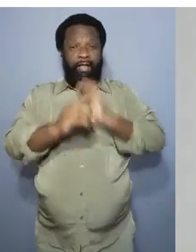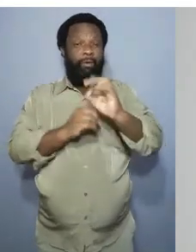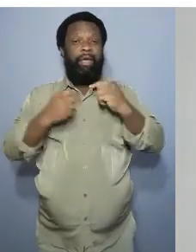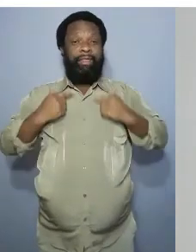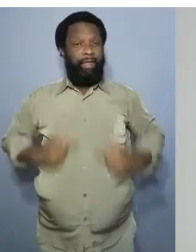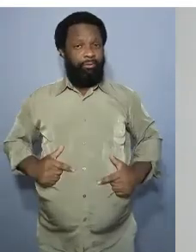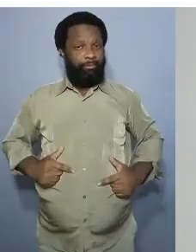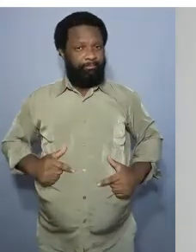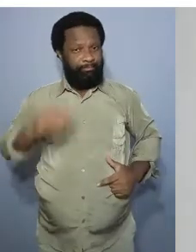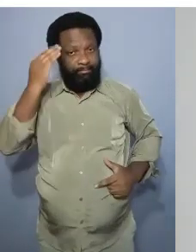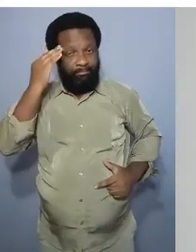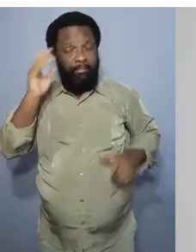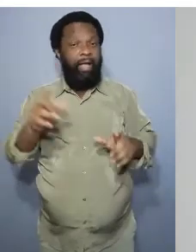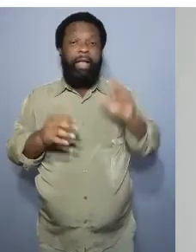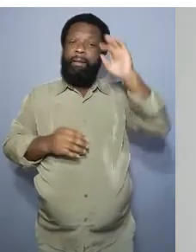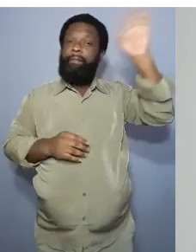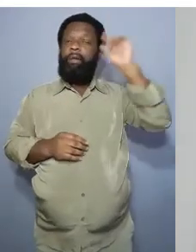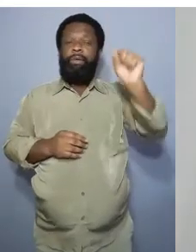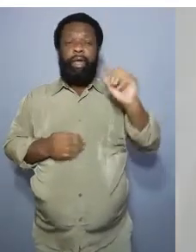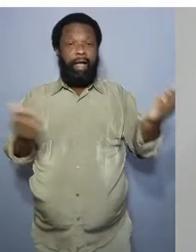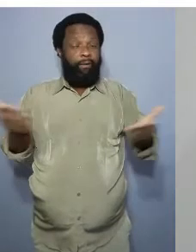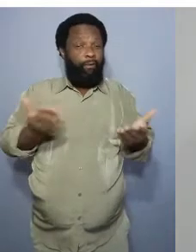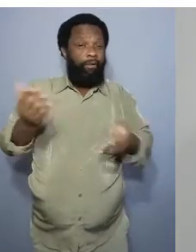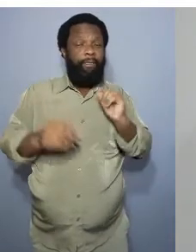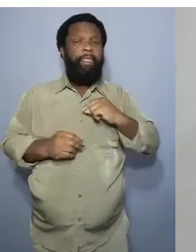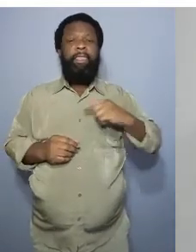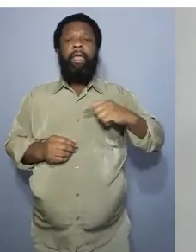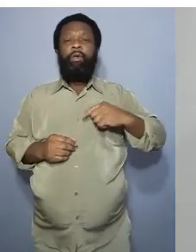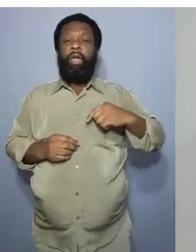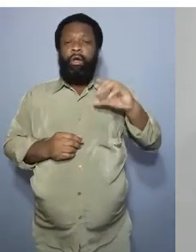neutro. Combinado? Mas imaginem o seguinte, que